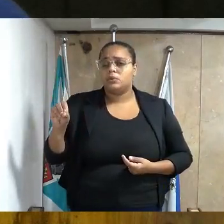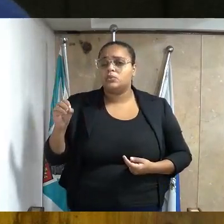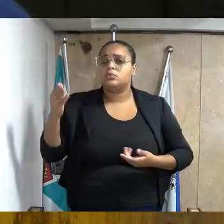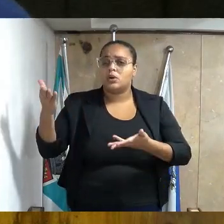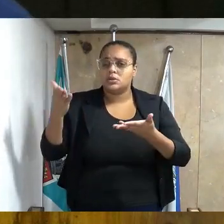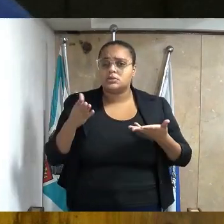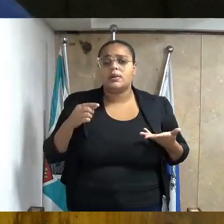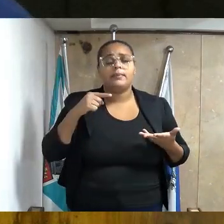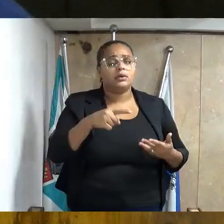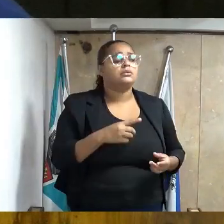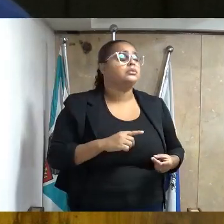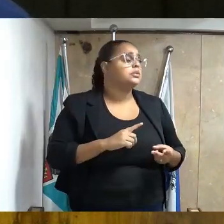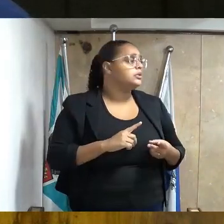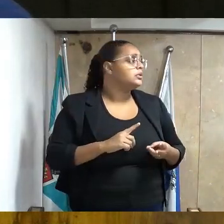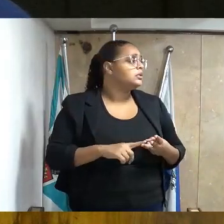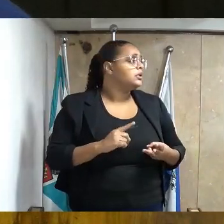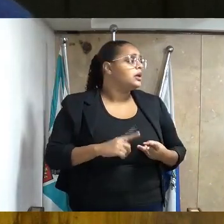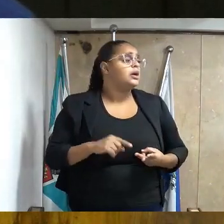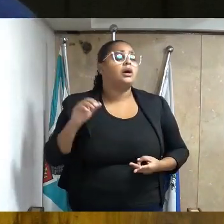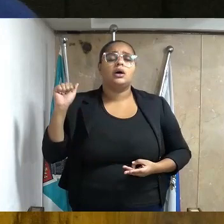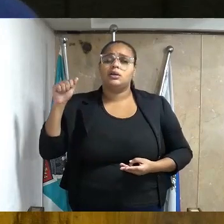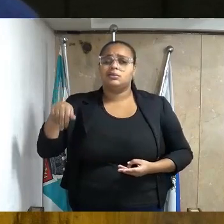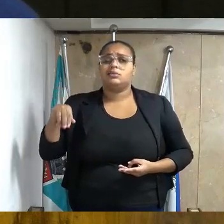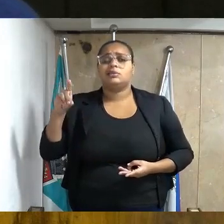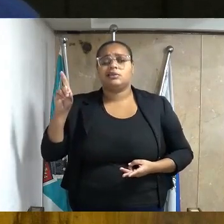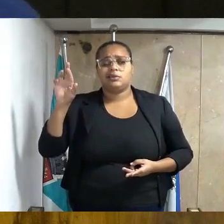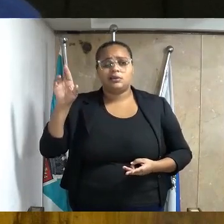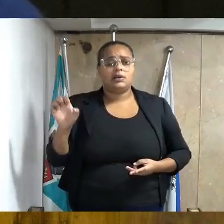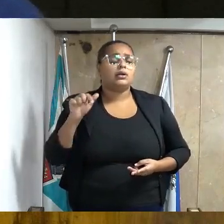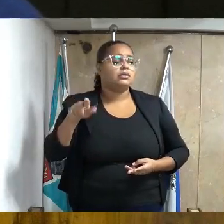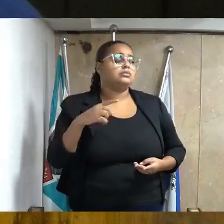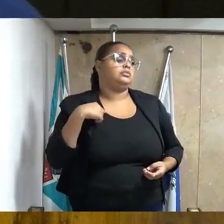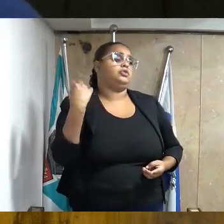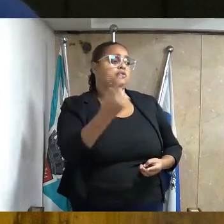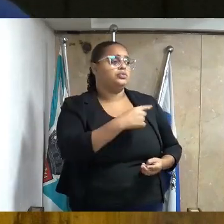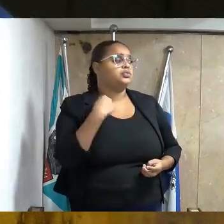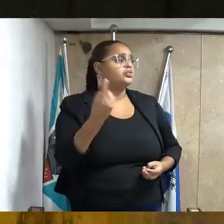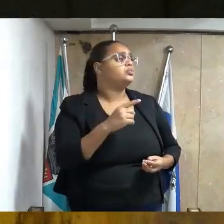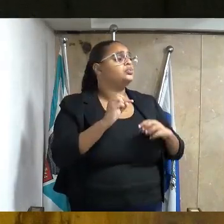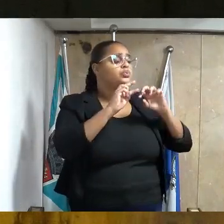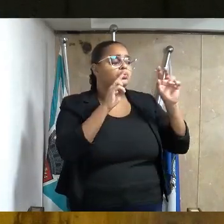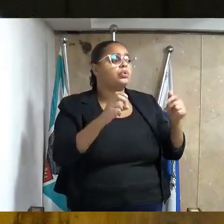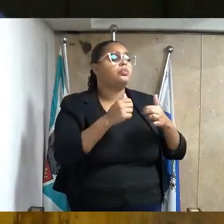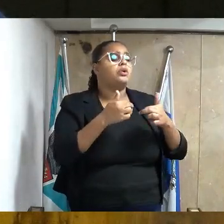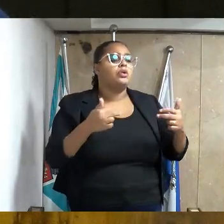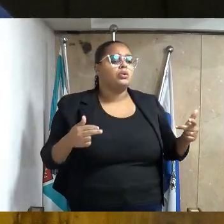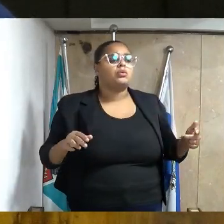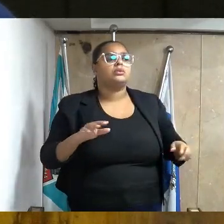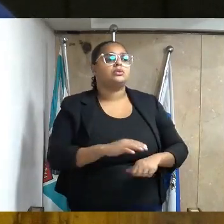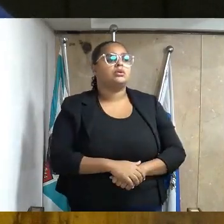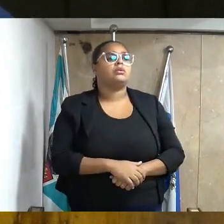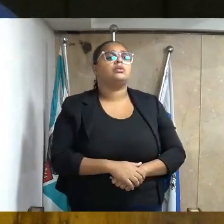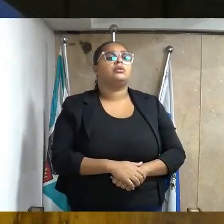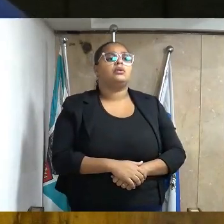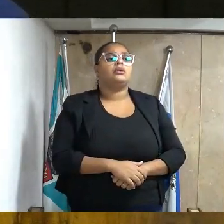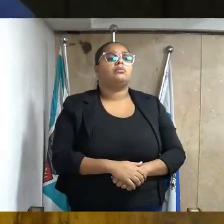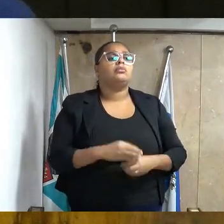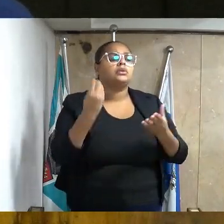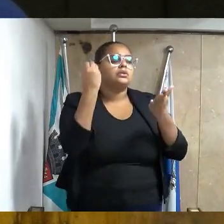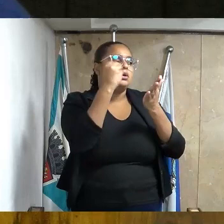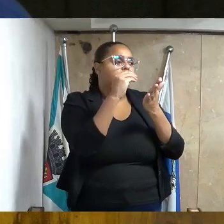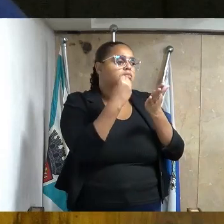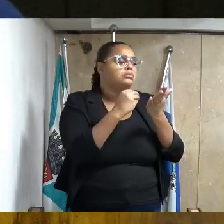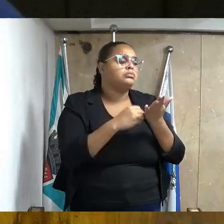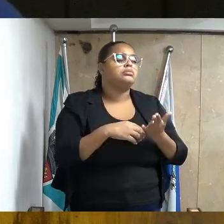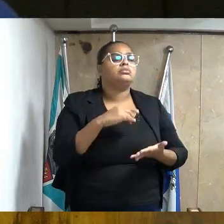seu assessor, o doutor André, aonde tratamos de assuntos pertinentes, né, doutor Maurício? Protocolamos um